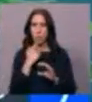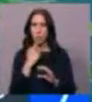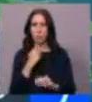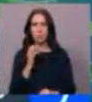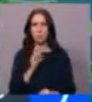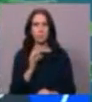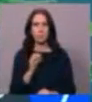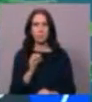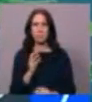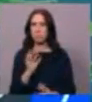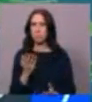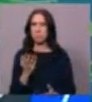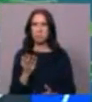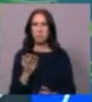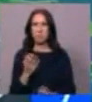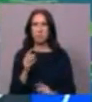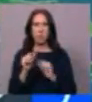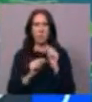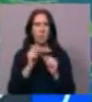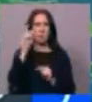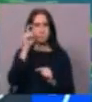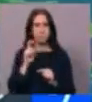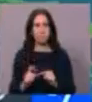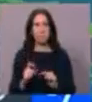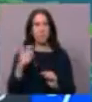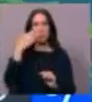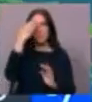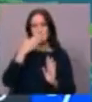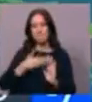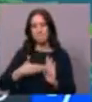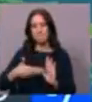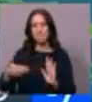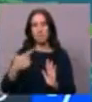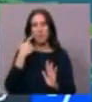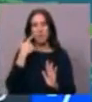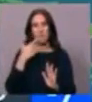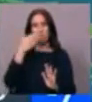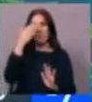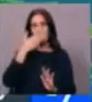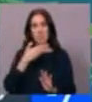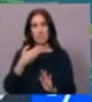praticamente durante todo o dia de amanhã e os próximos dias, pelo menos nos próximos 7 dias,